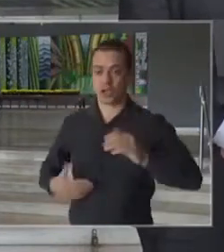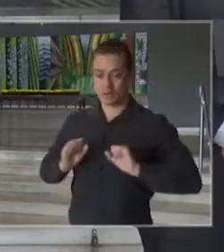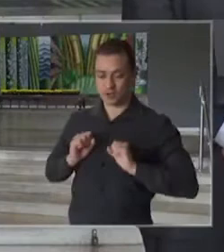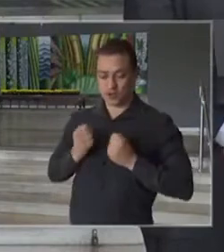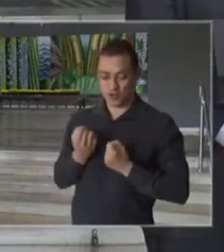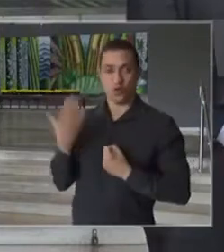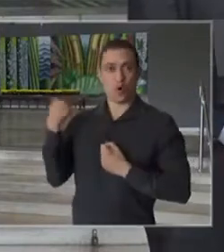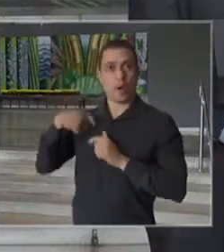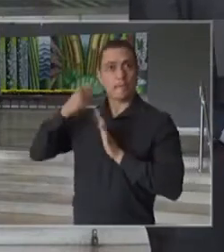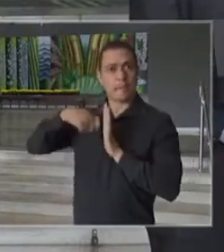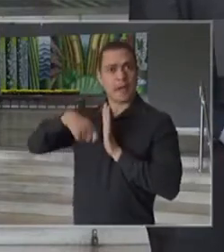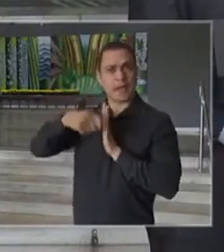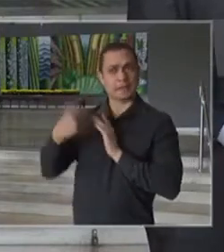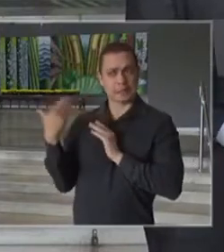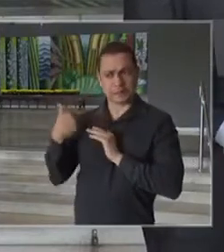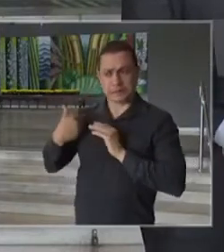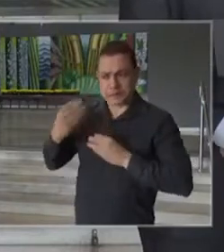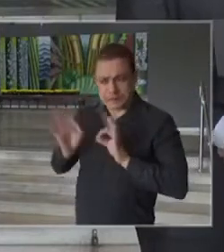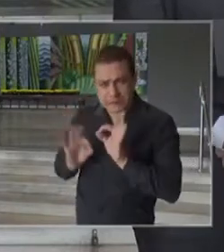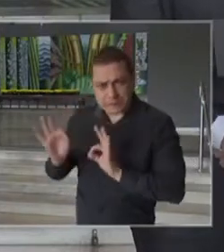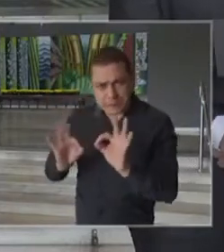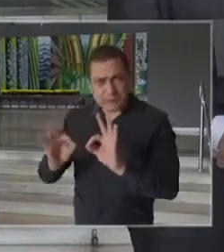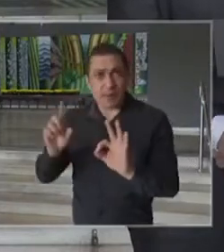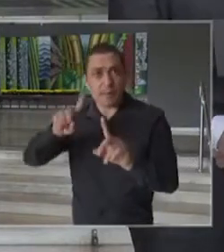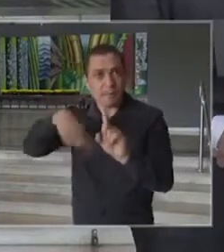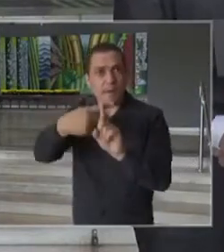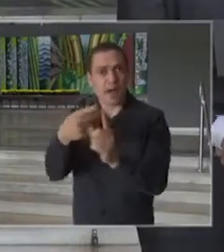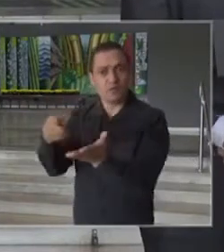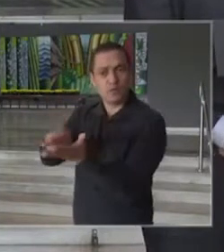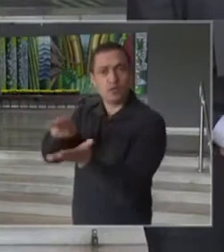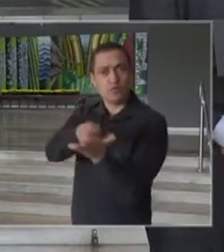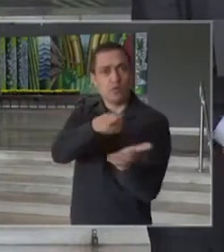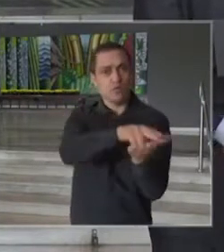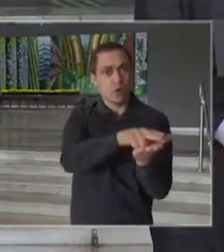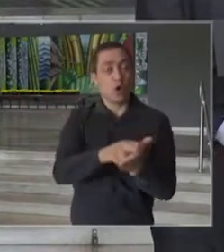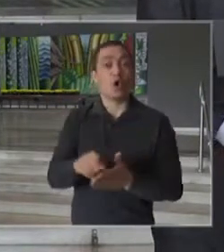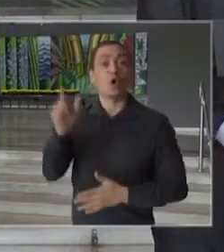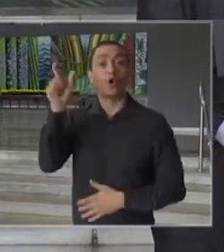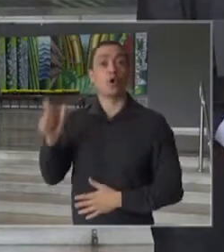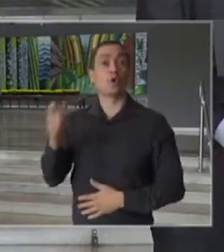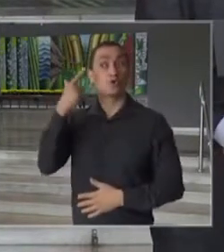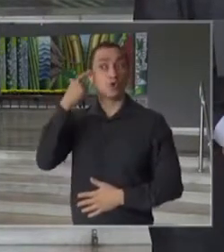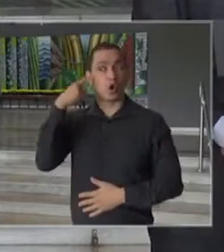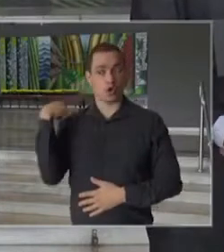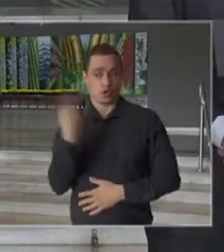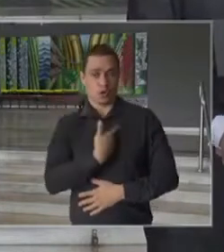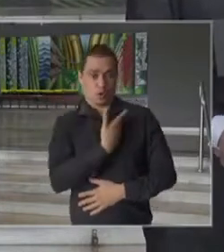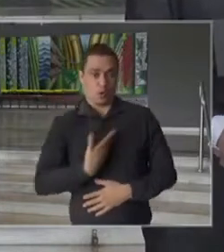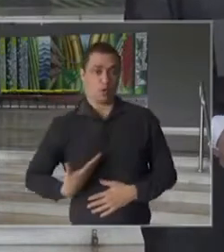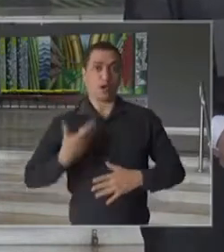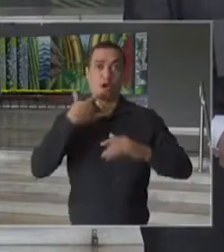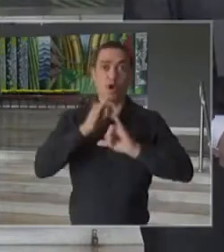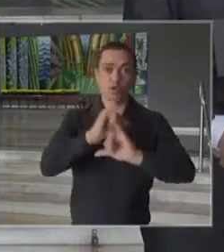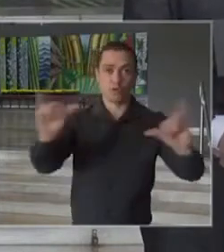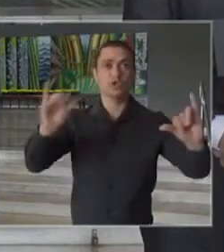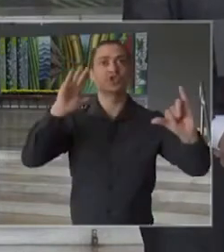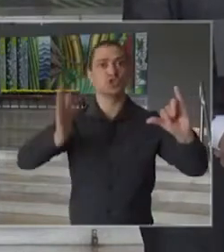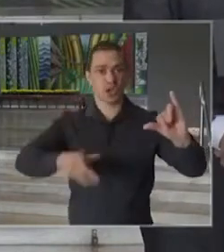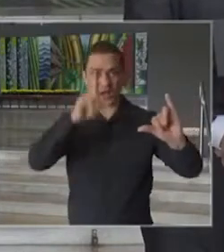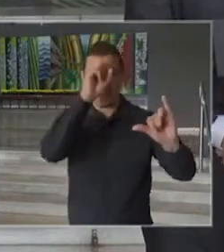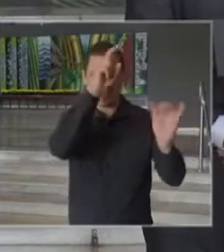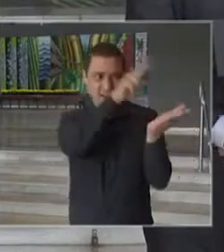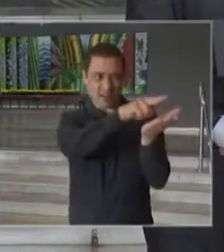últimos meses para ampliação de leitos. O governo Dória anuncia que, mesmo com a redução do número de